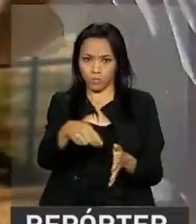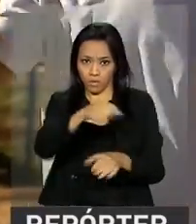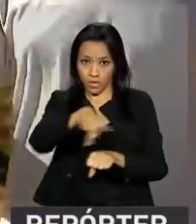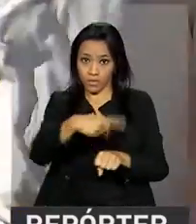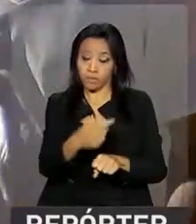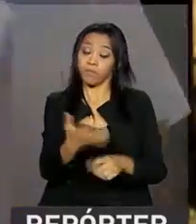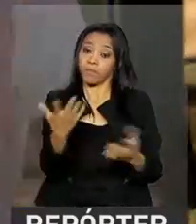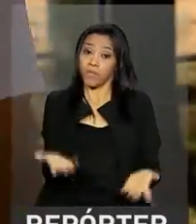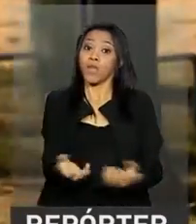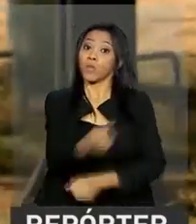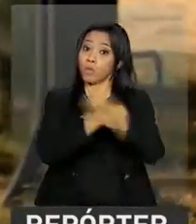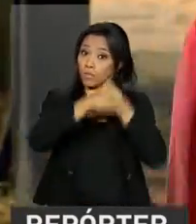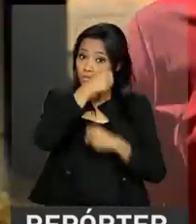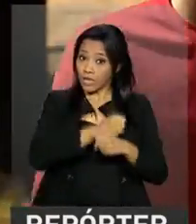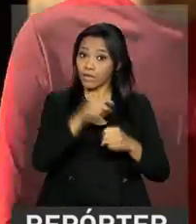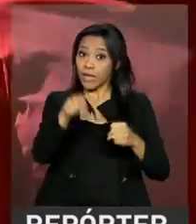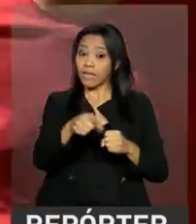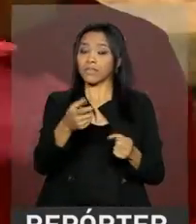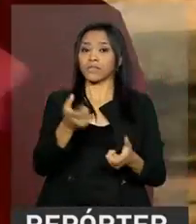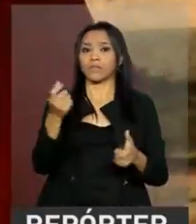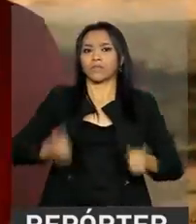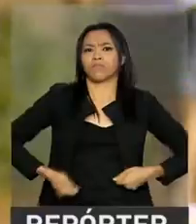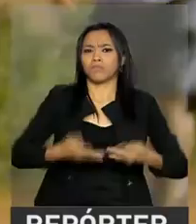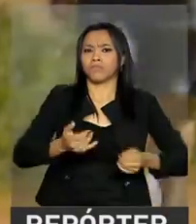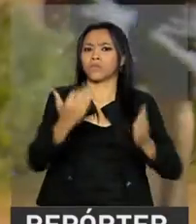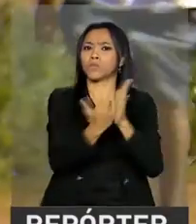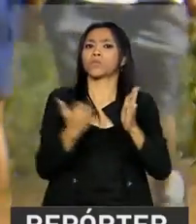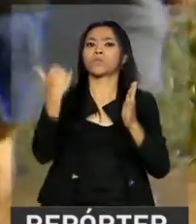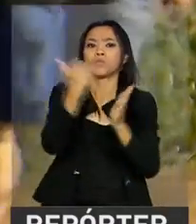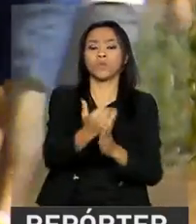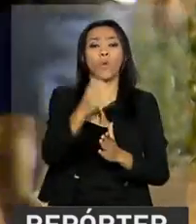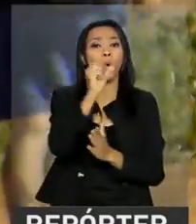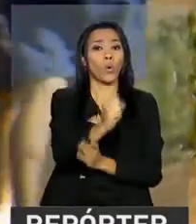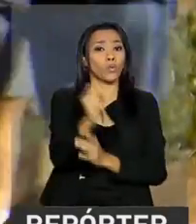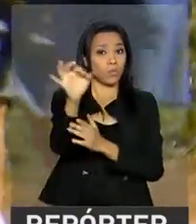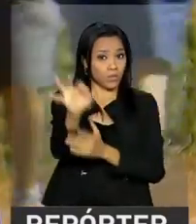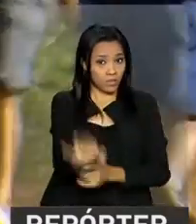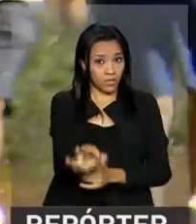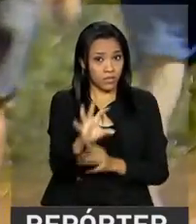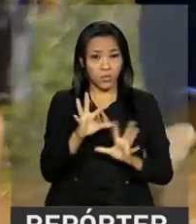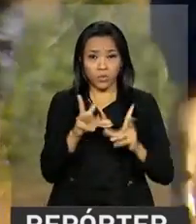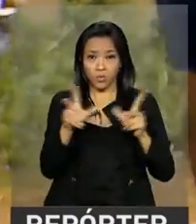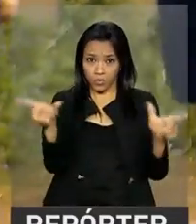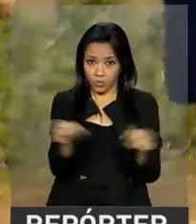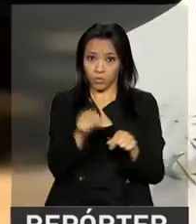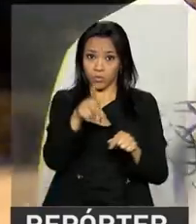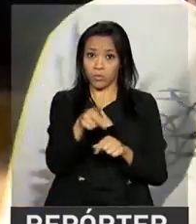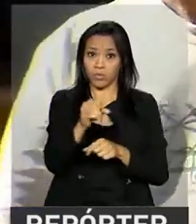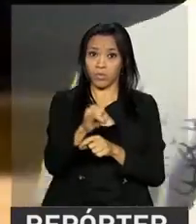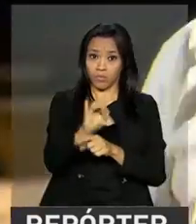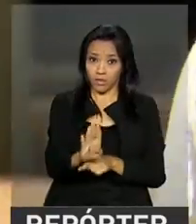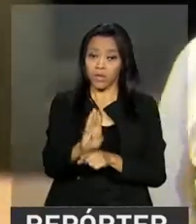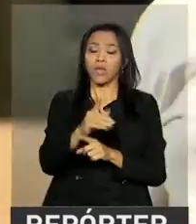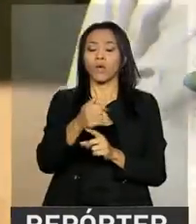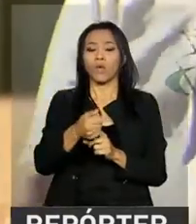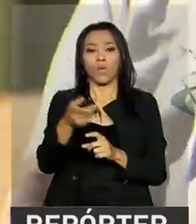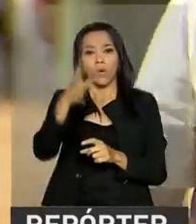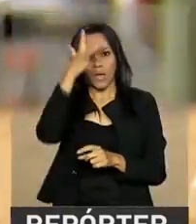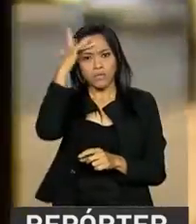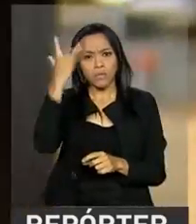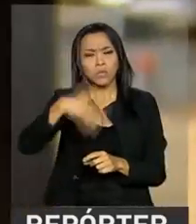essa despesa saltou para 8 por cento de tudo o que o brasil produz com o envelhecimento acelerado da população